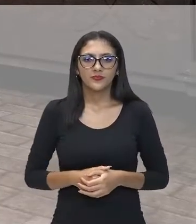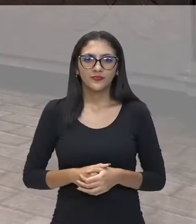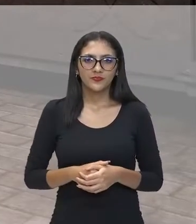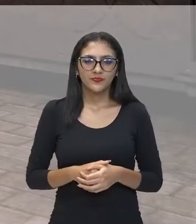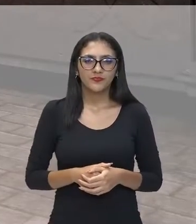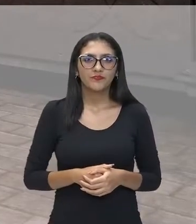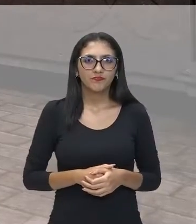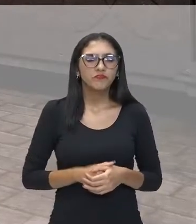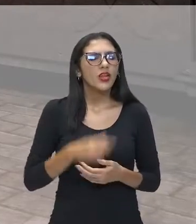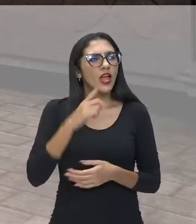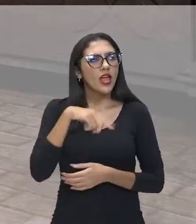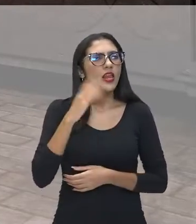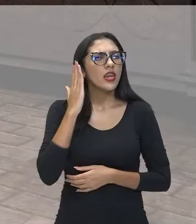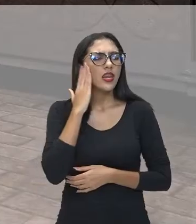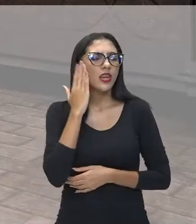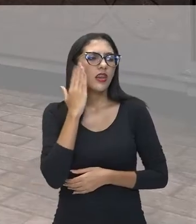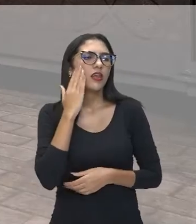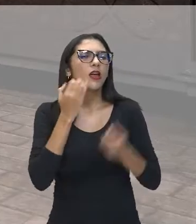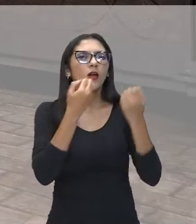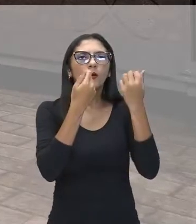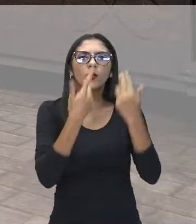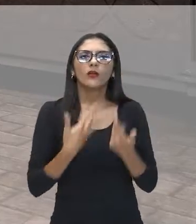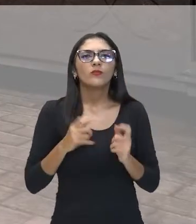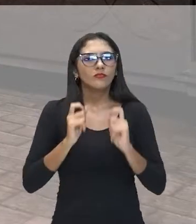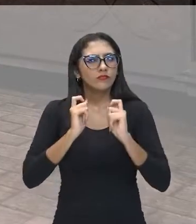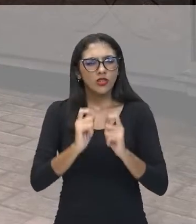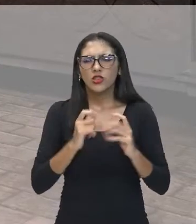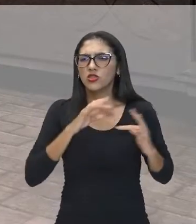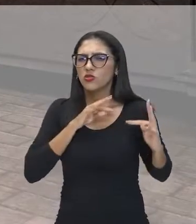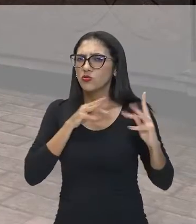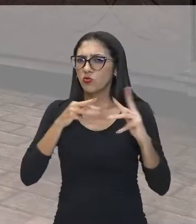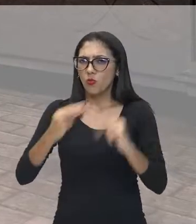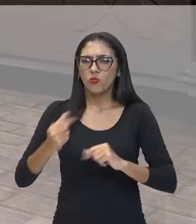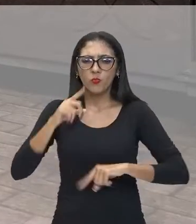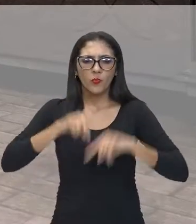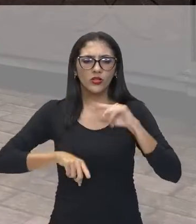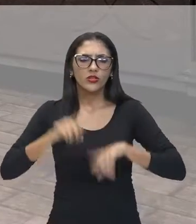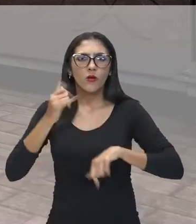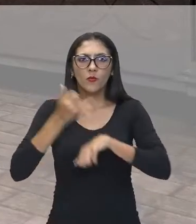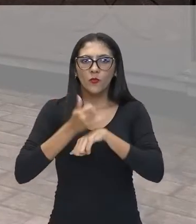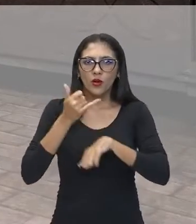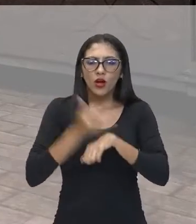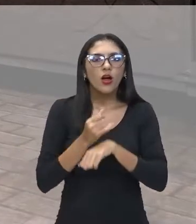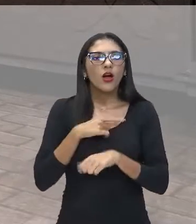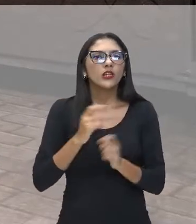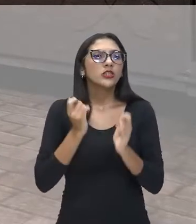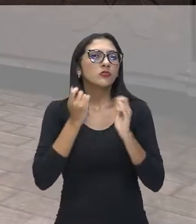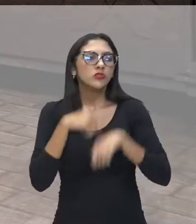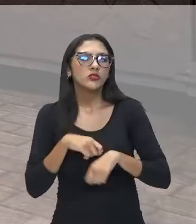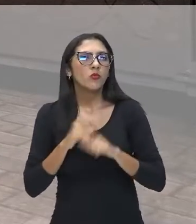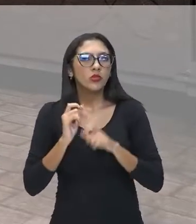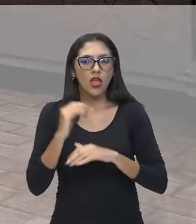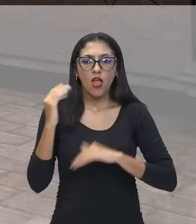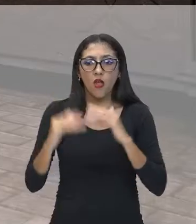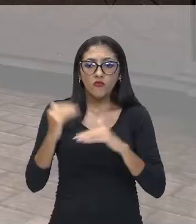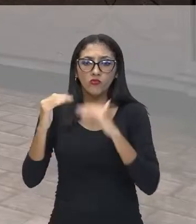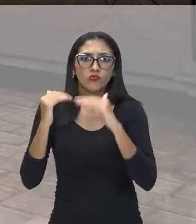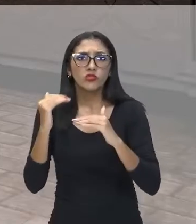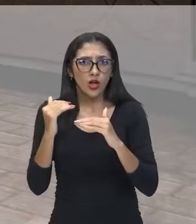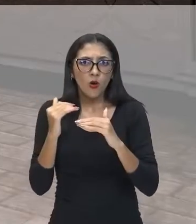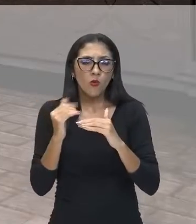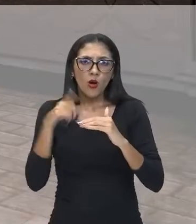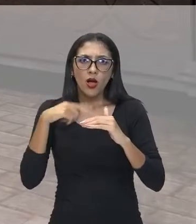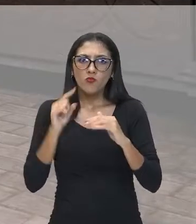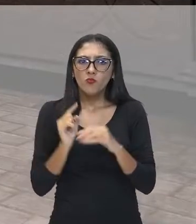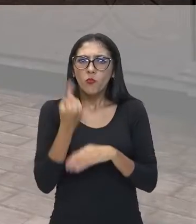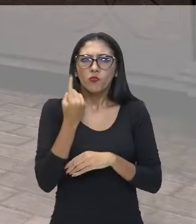Segundo eles, todos os metais evoluem até se tornar ouro. Devido a